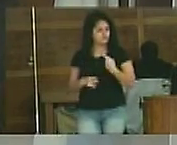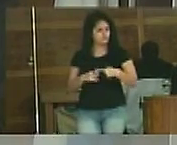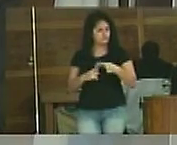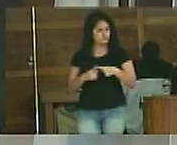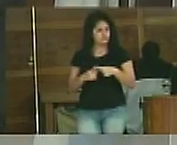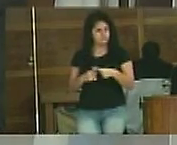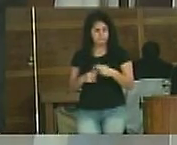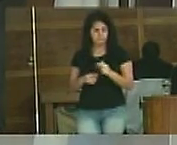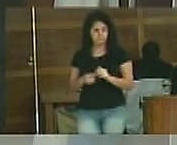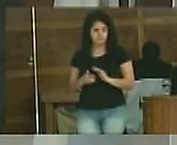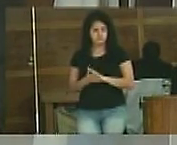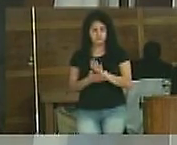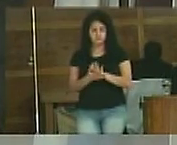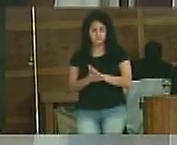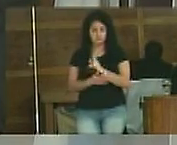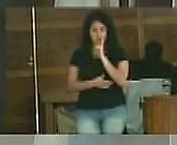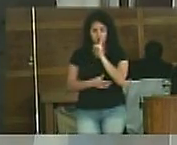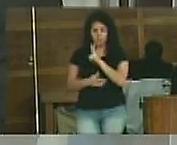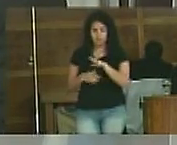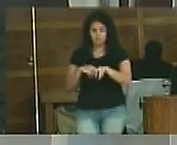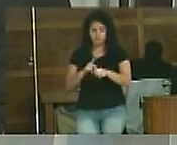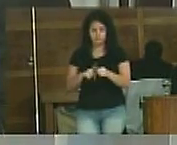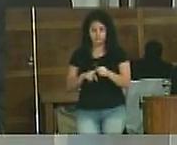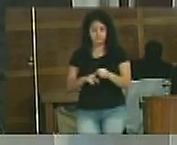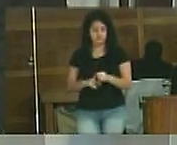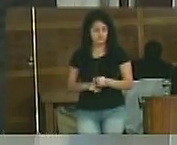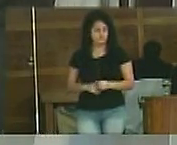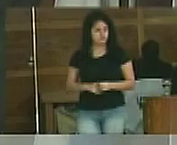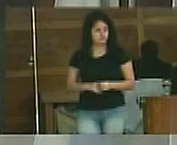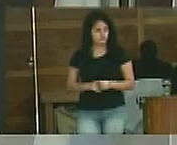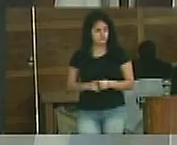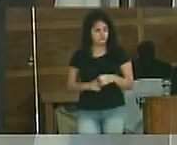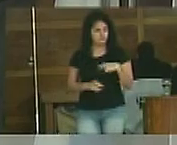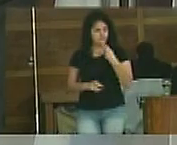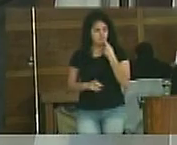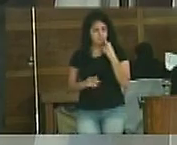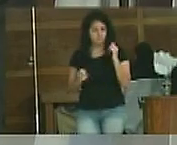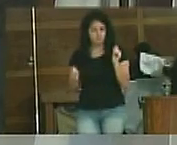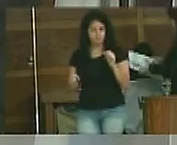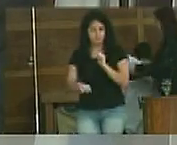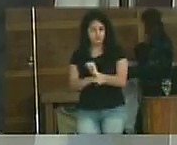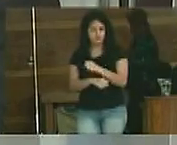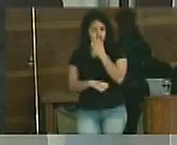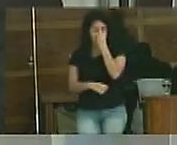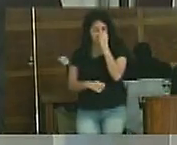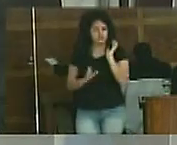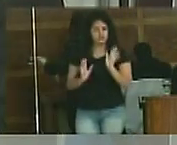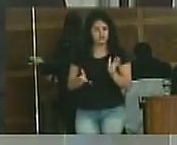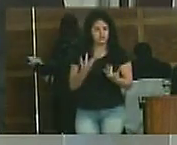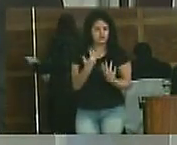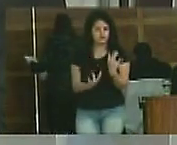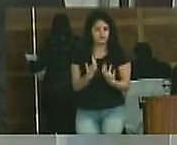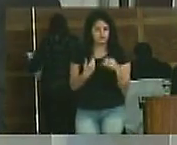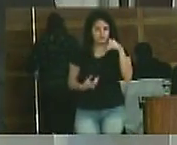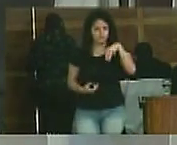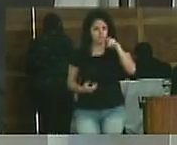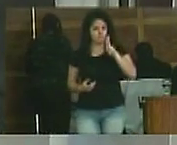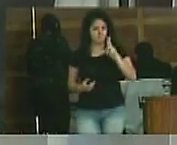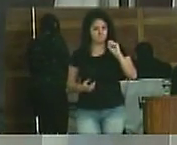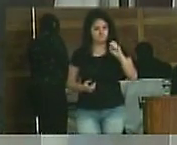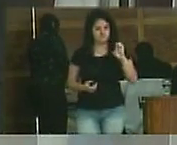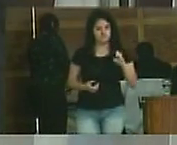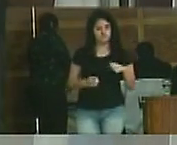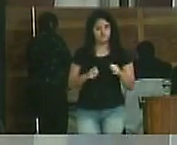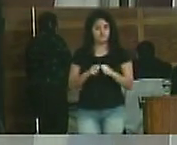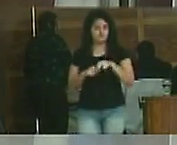ninguém olha pelo bairro lá. Vamos dar uma olhada lá. Então são essas aí. E dizer para parar de palhaçada, ela já queimou o museu. Agora é bola para frente, fazer outro. Faz o